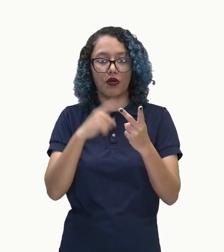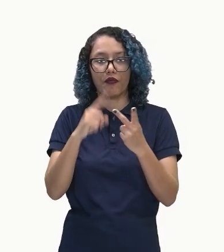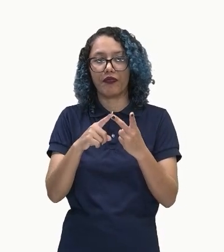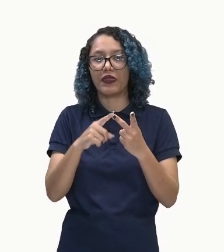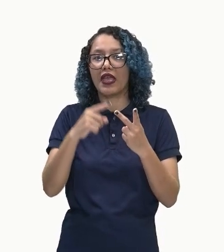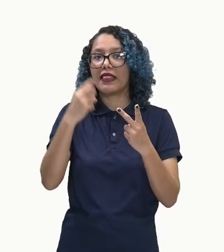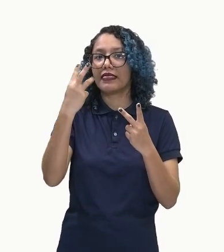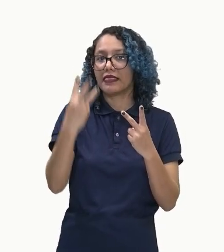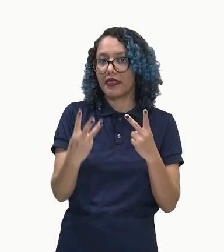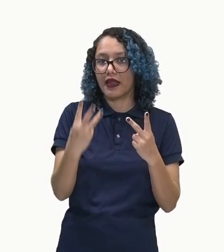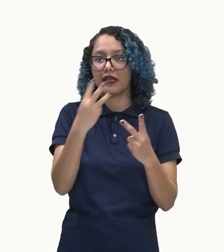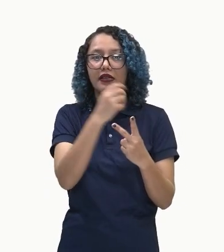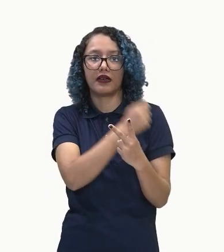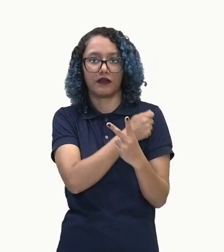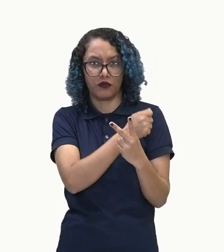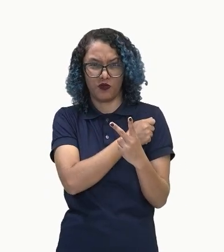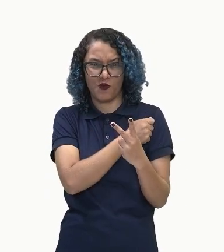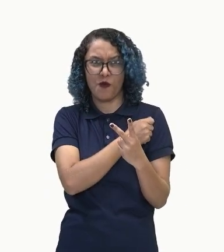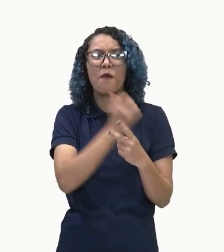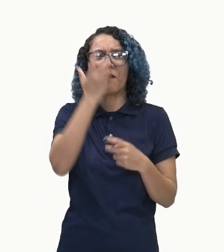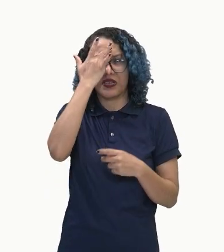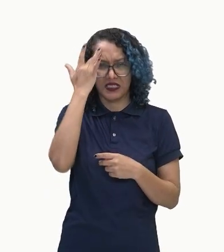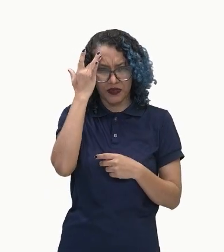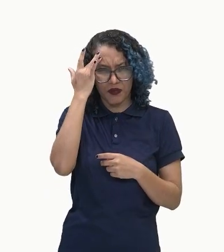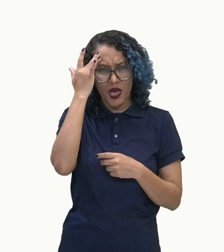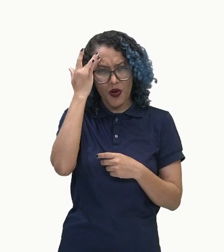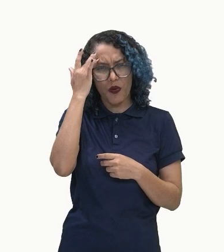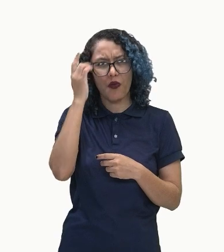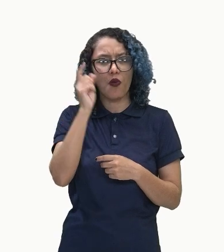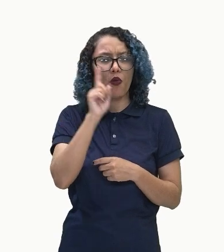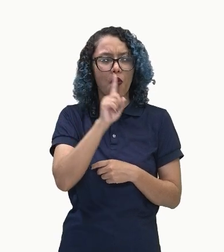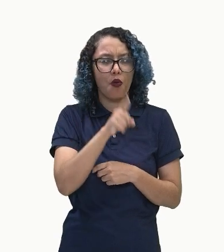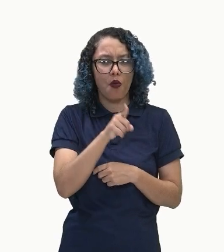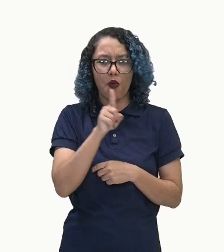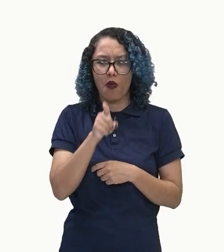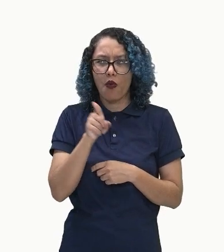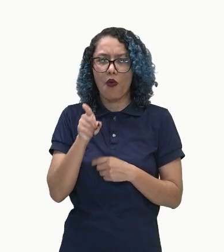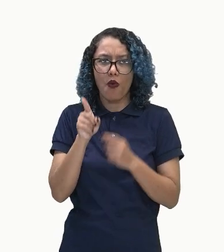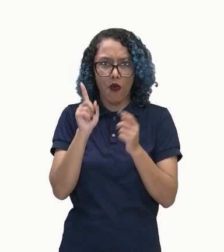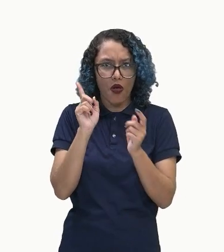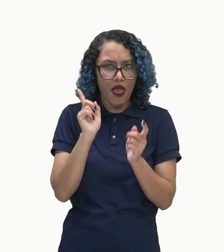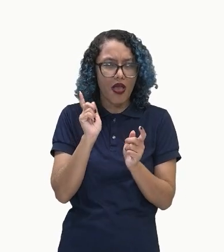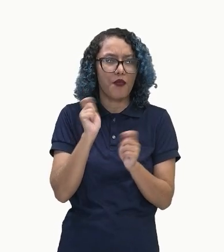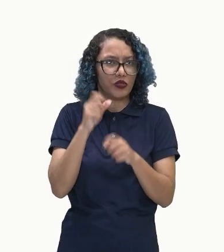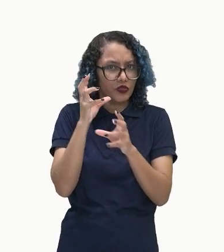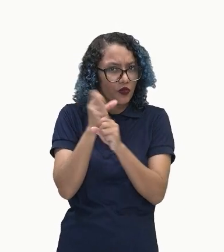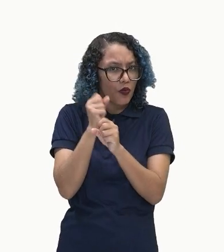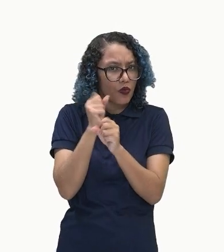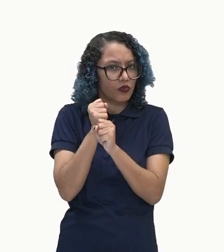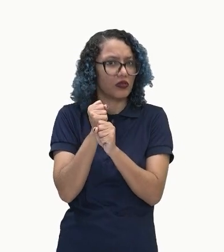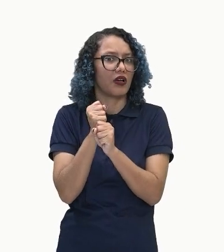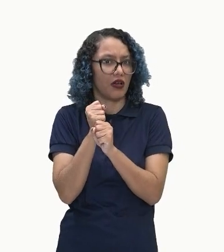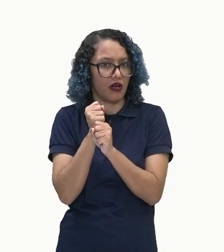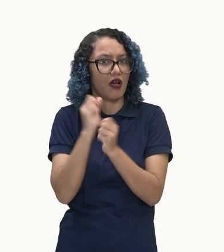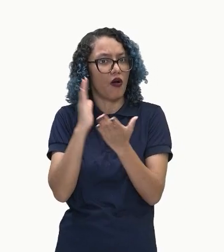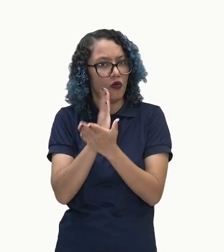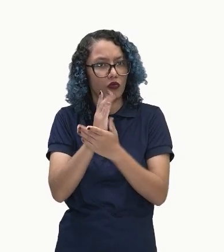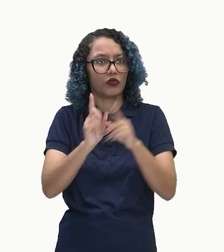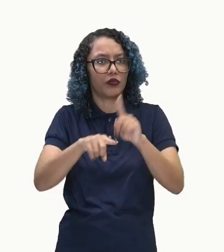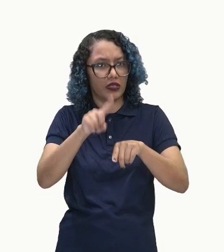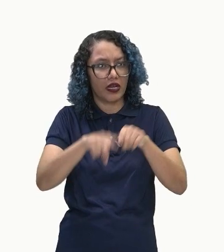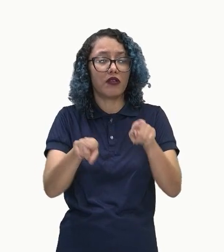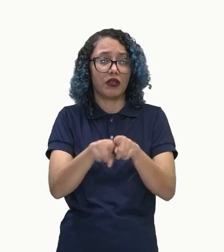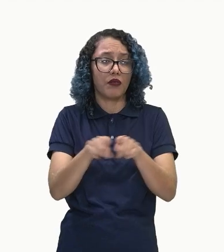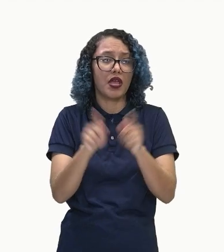estudantes. Repare que dá para contar. E se dá para contar, é um substantivo contável. Objetos. Alguns objetos dá para contar, certo? Olha